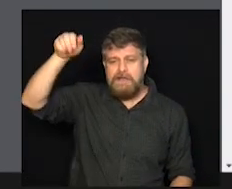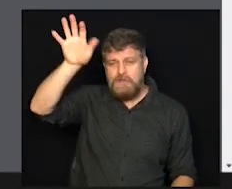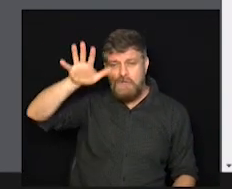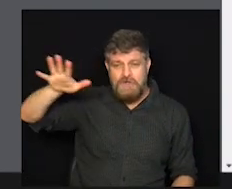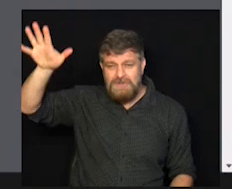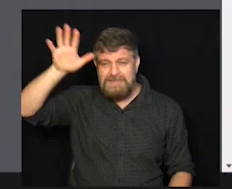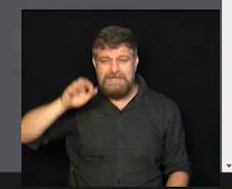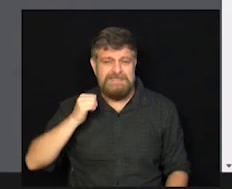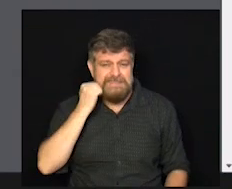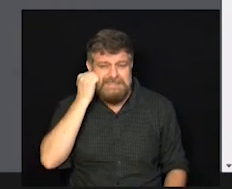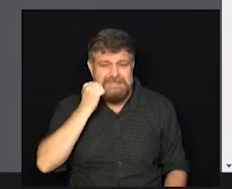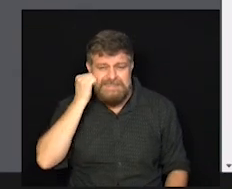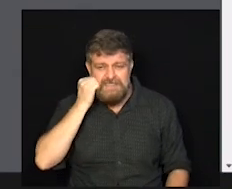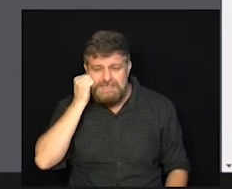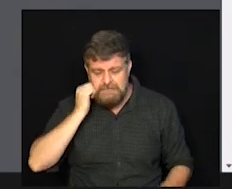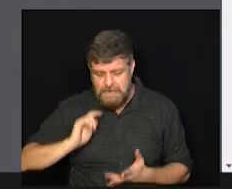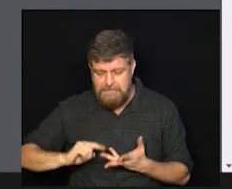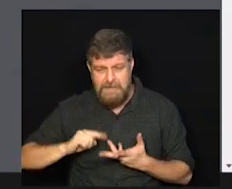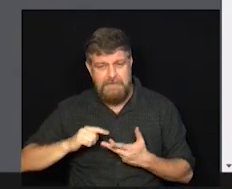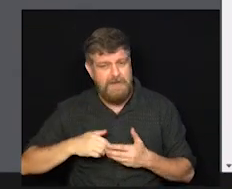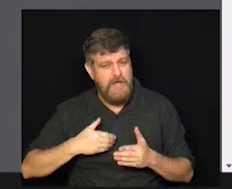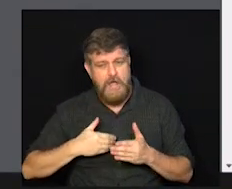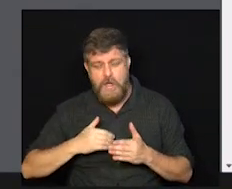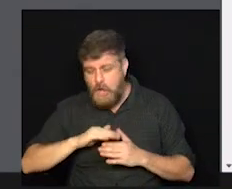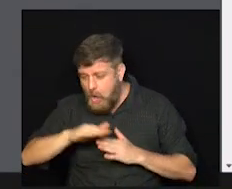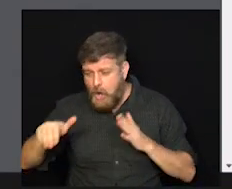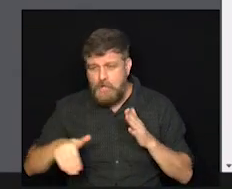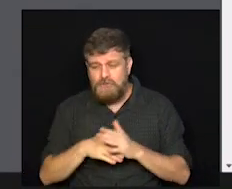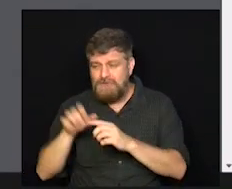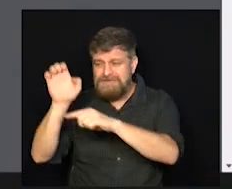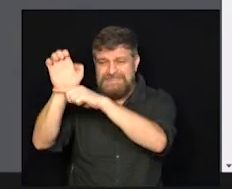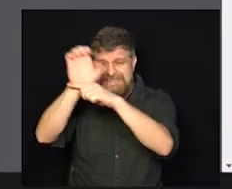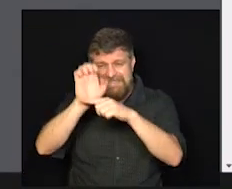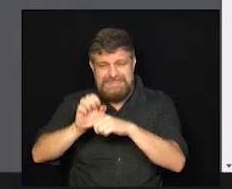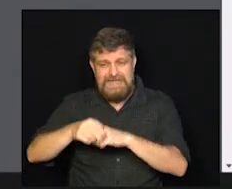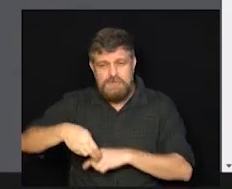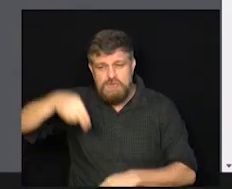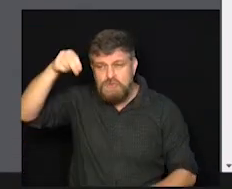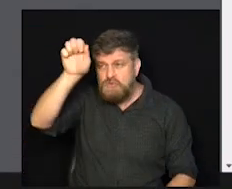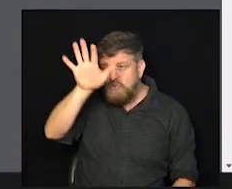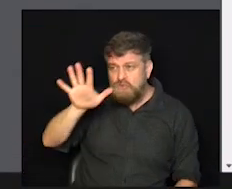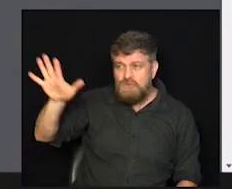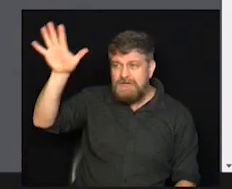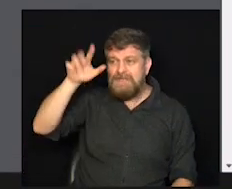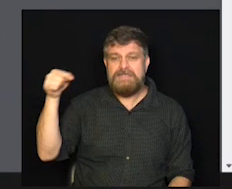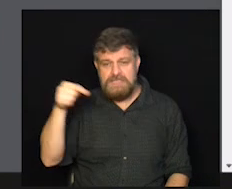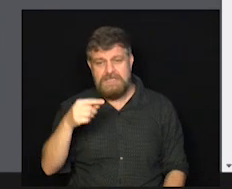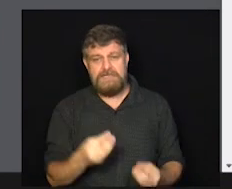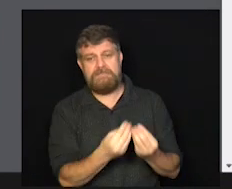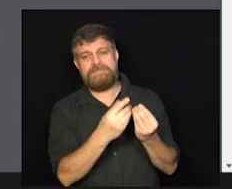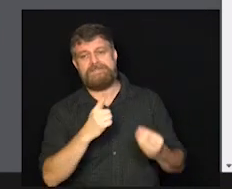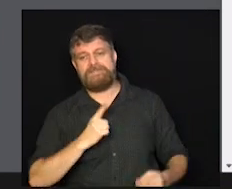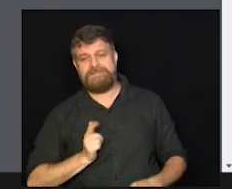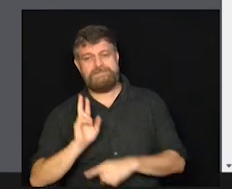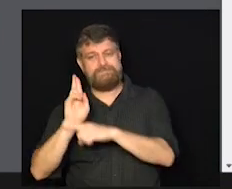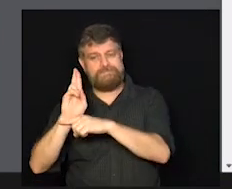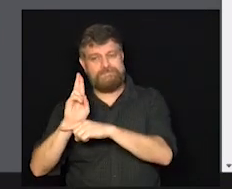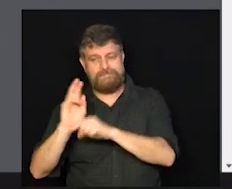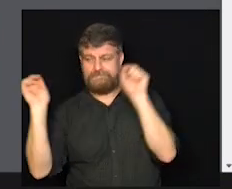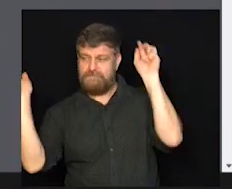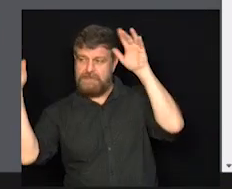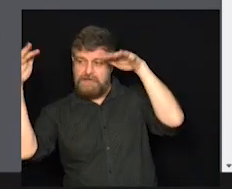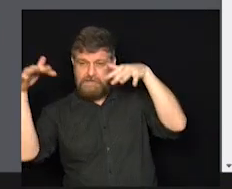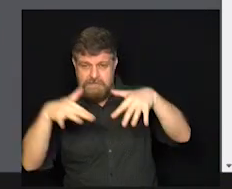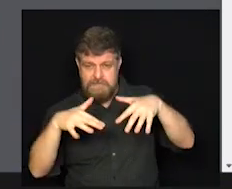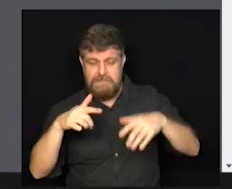Sergipe, todos os estados nordestinos se faziam presentes naquela missa. E o satélite 3, eu destaco que tem